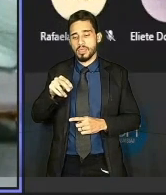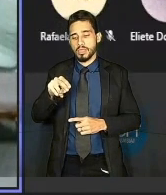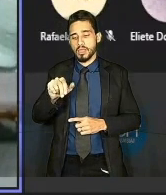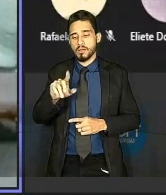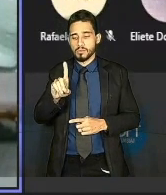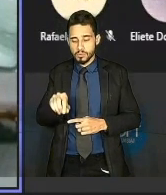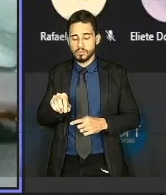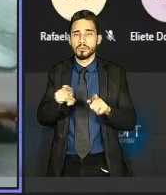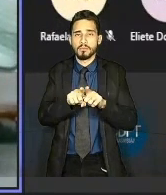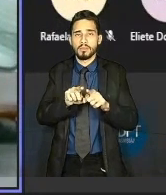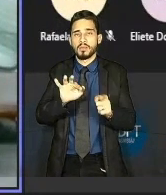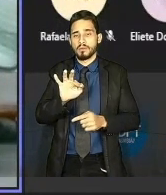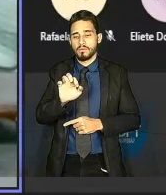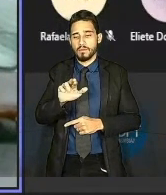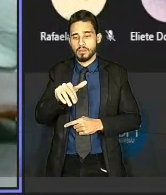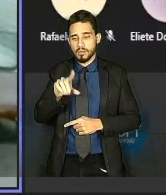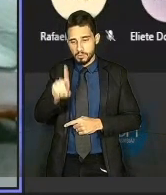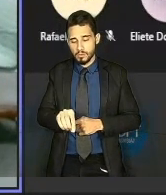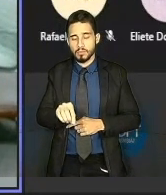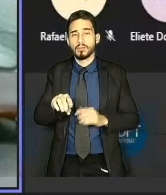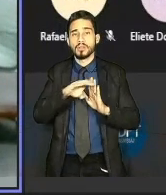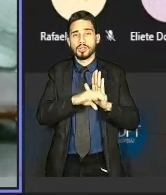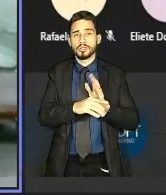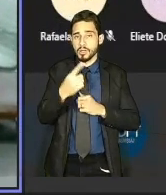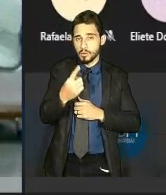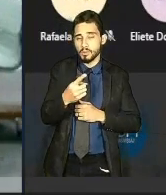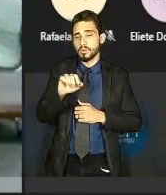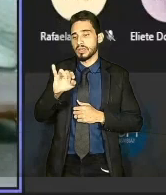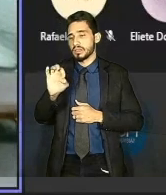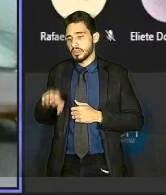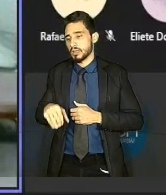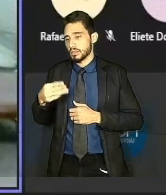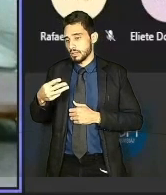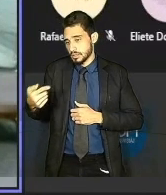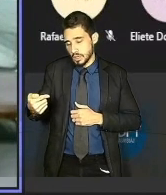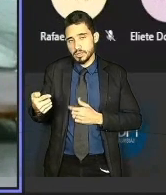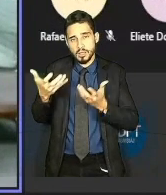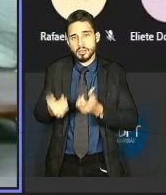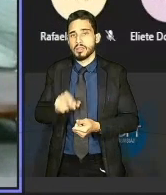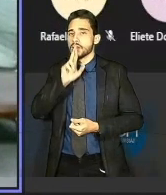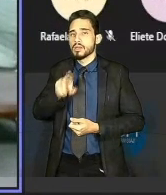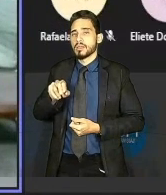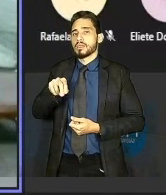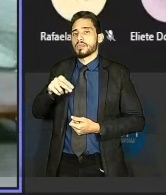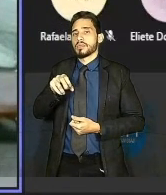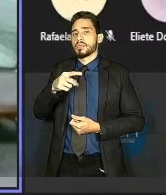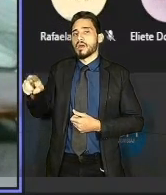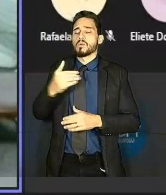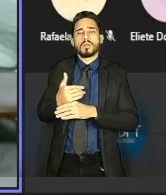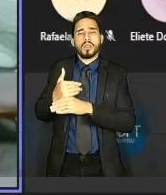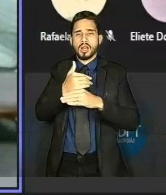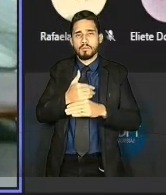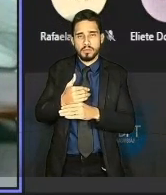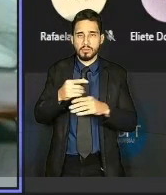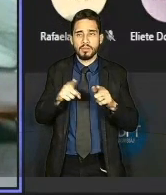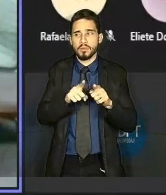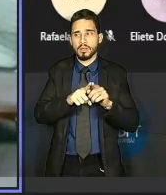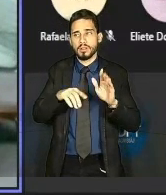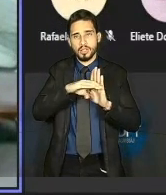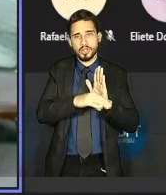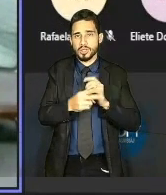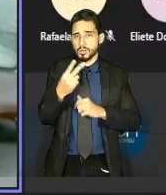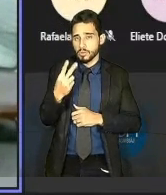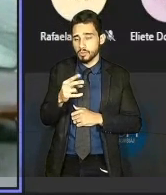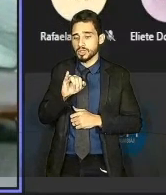vogais desembargadores Arnaldo Corrêa Silva e Fernando Abib. Lista 1, item 37, negar provimento